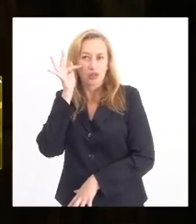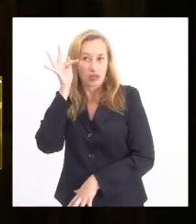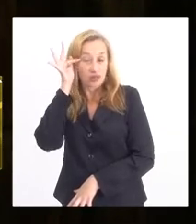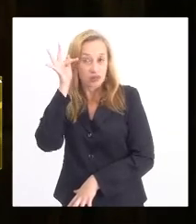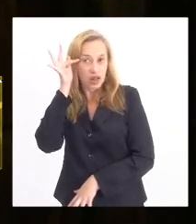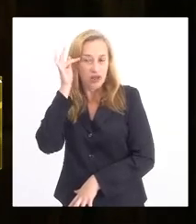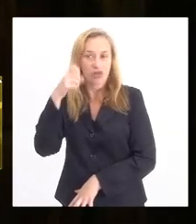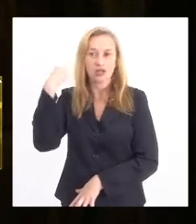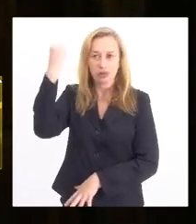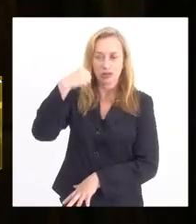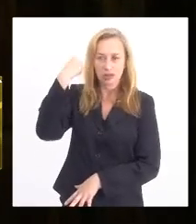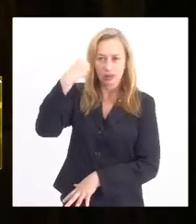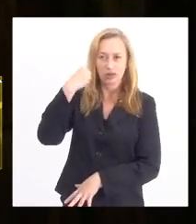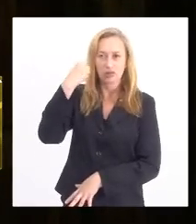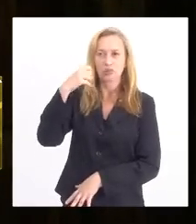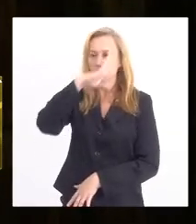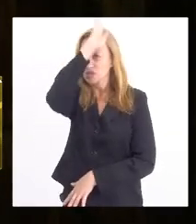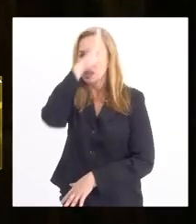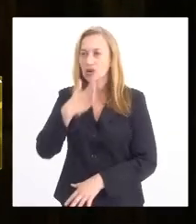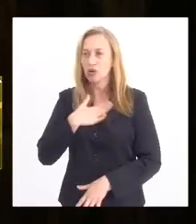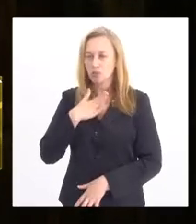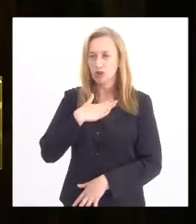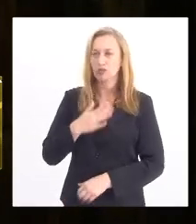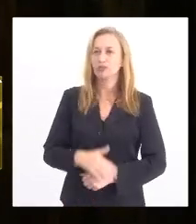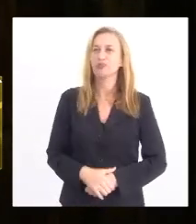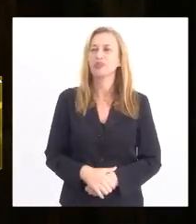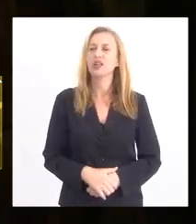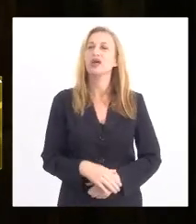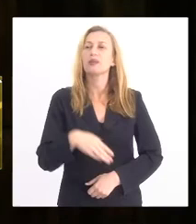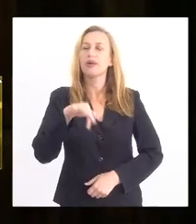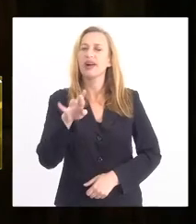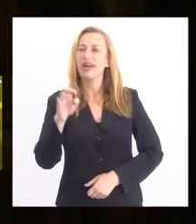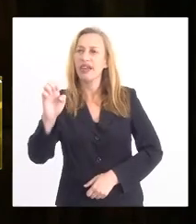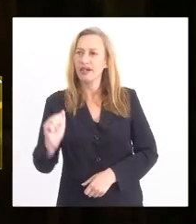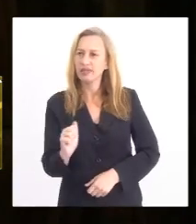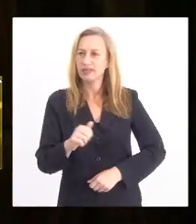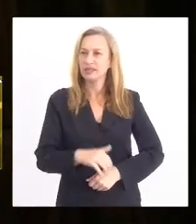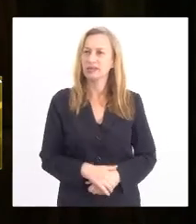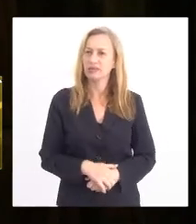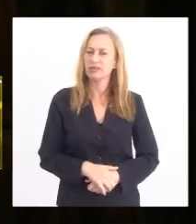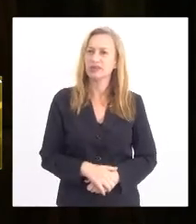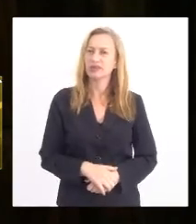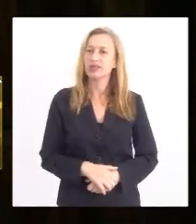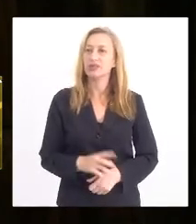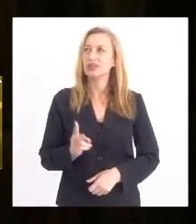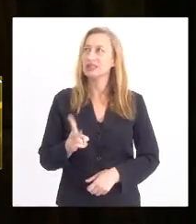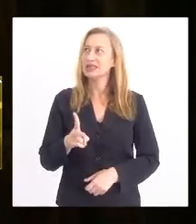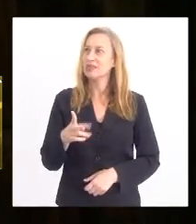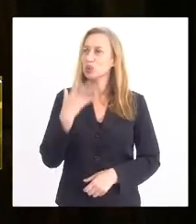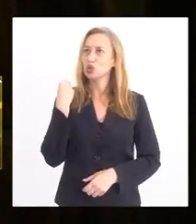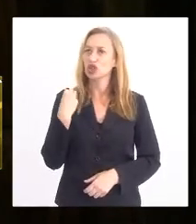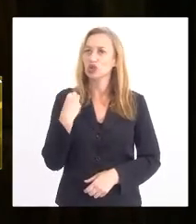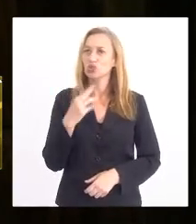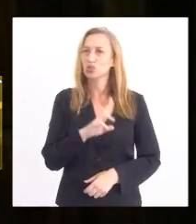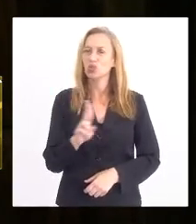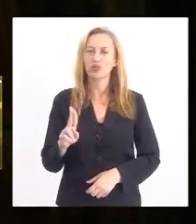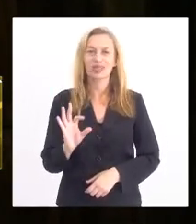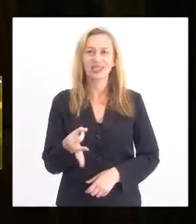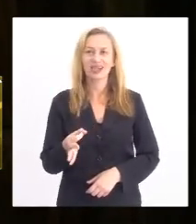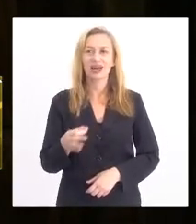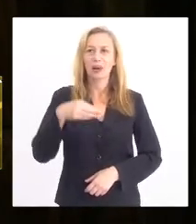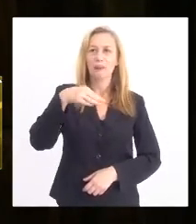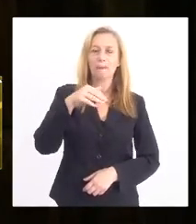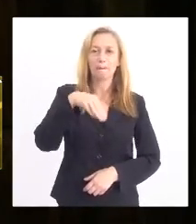nós temos aqui um grande investimento que é uma área na areia amarei toda vez eu me esqueço o nome